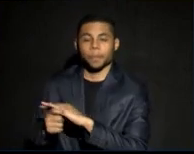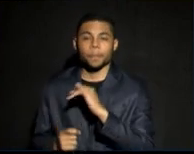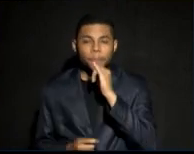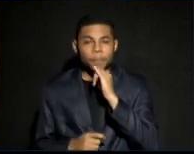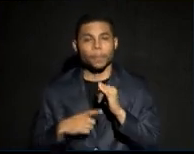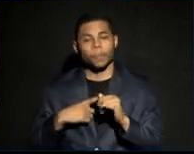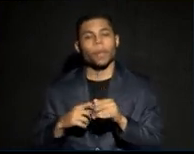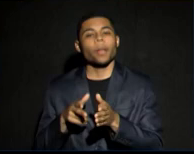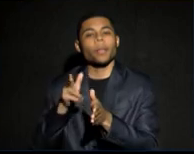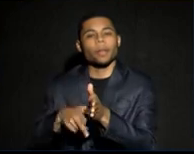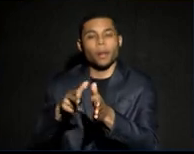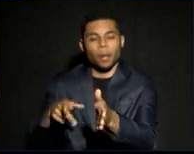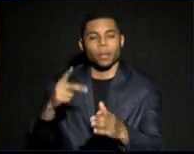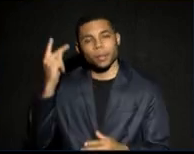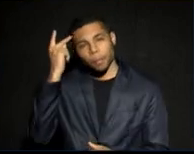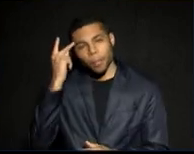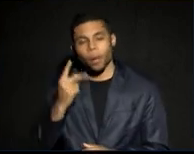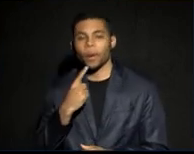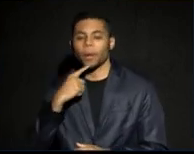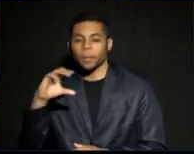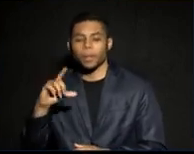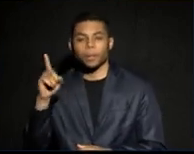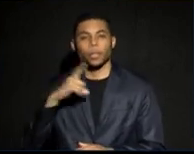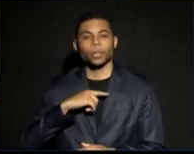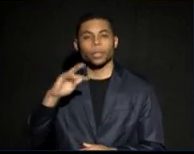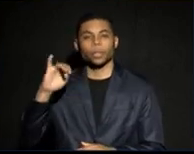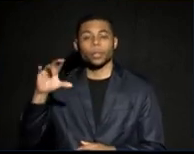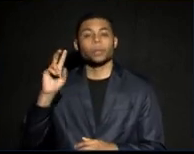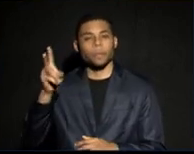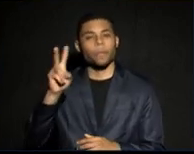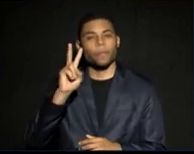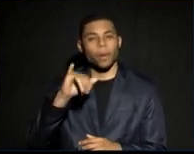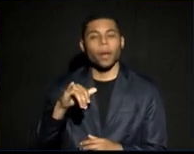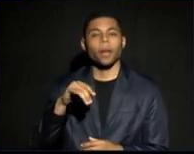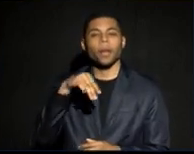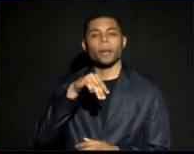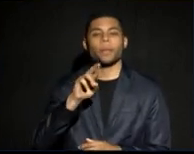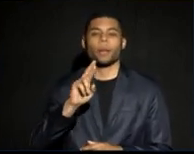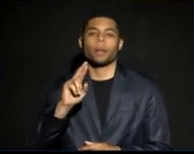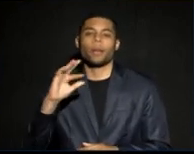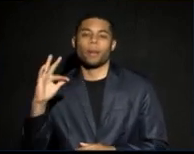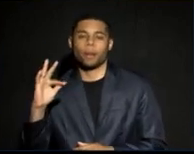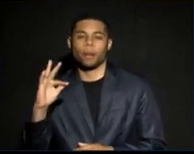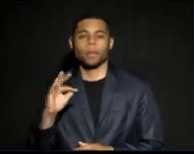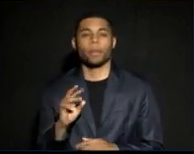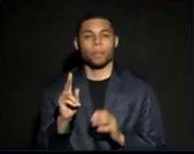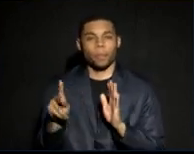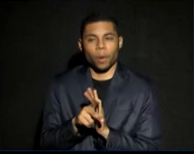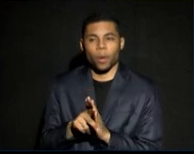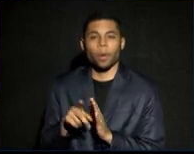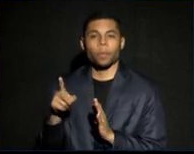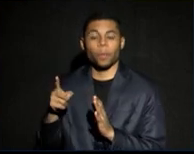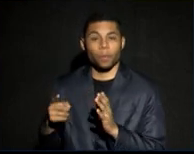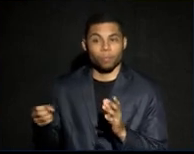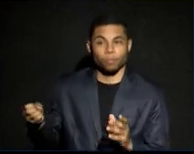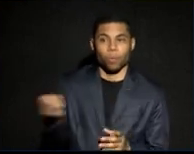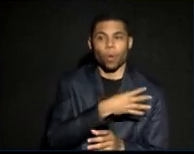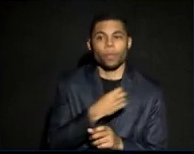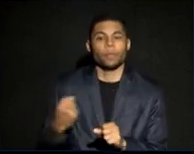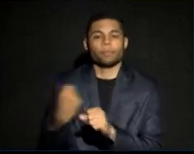o trem são paulo-campinas o tic governo federal acabou de assinar a renovação antecipada da MRS que a certidão a